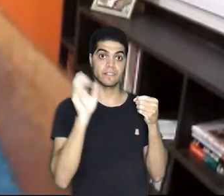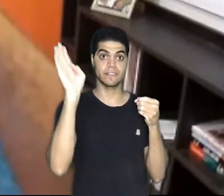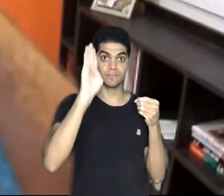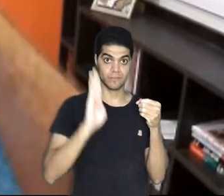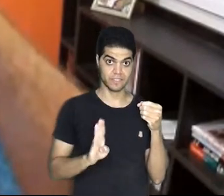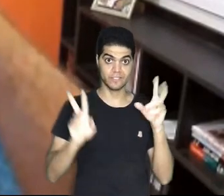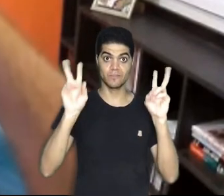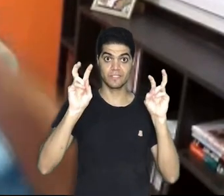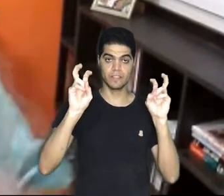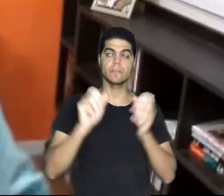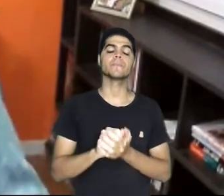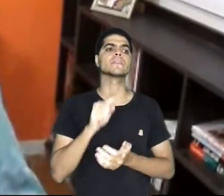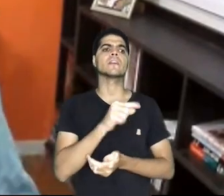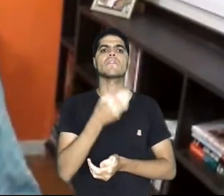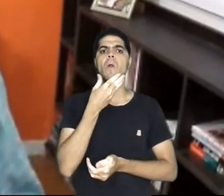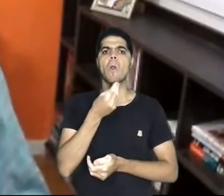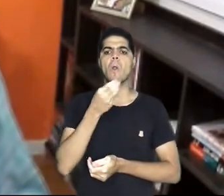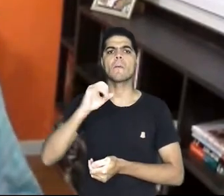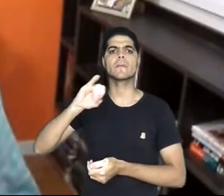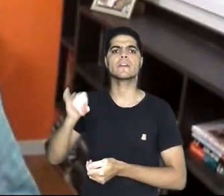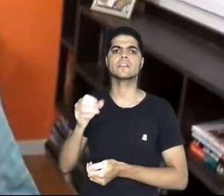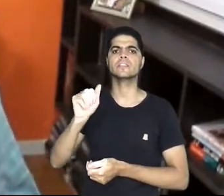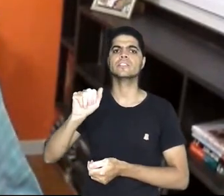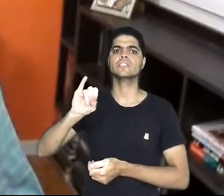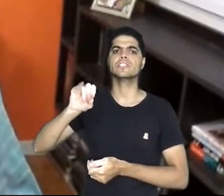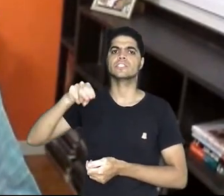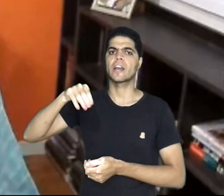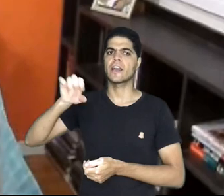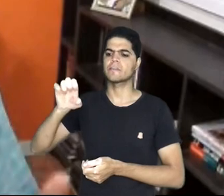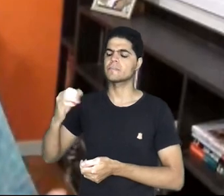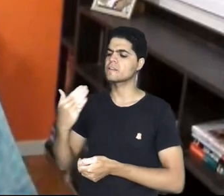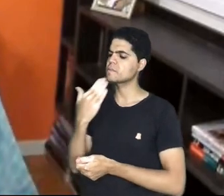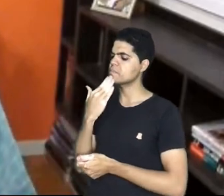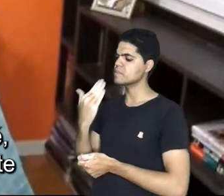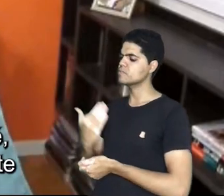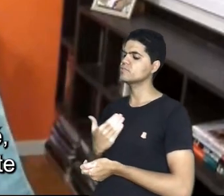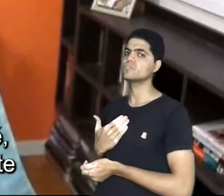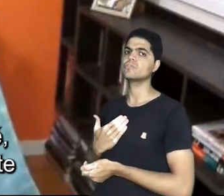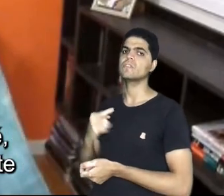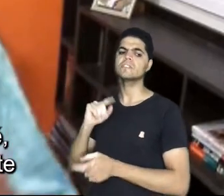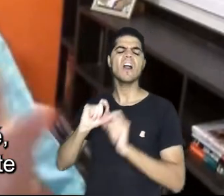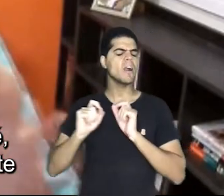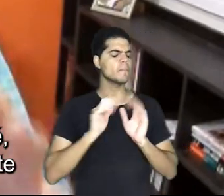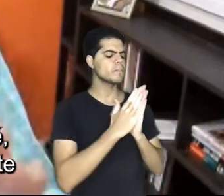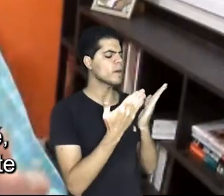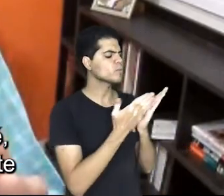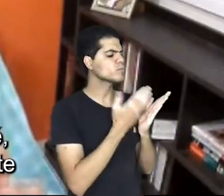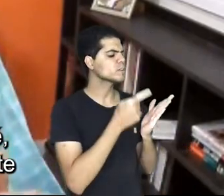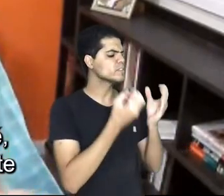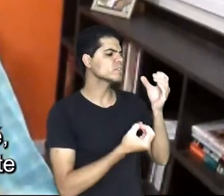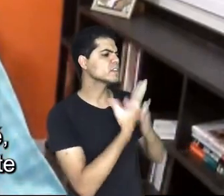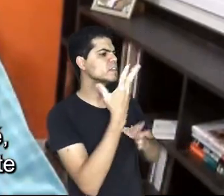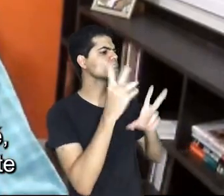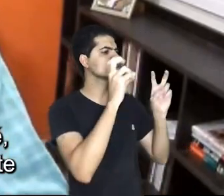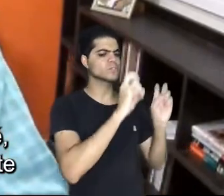demanda, Cadu, do Jaime Pinsky, da editora Contexto. Ele me pediu um livro, então, que atendesse à educação básica,